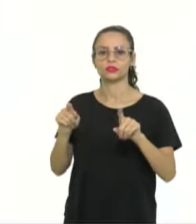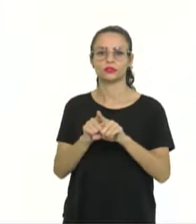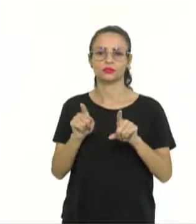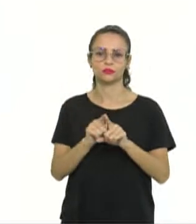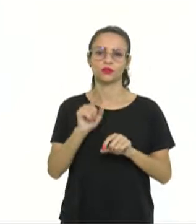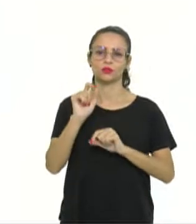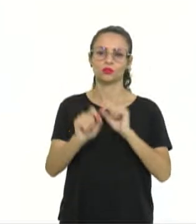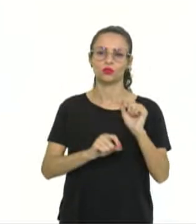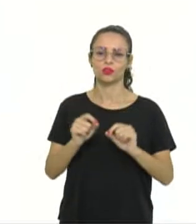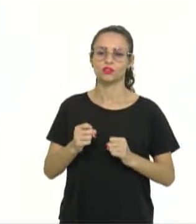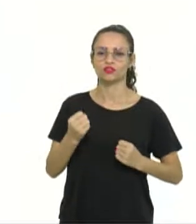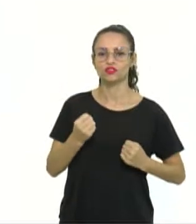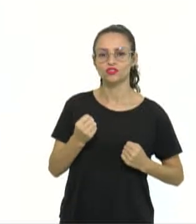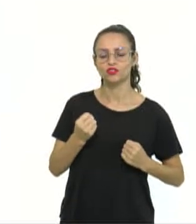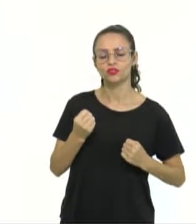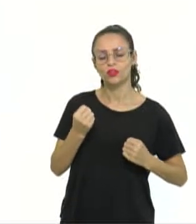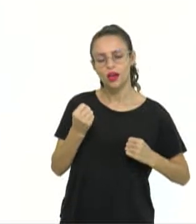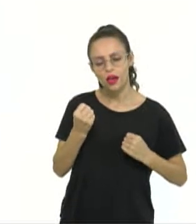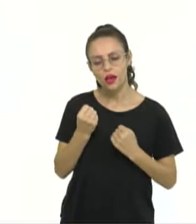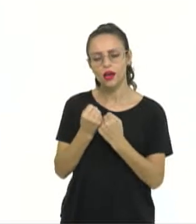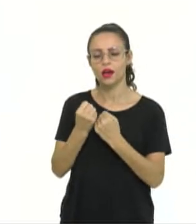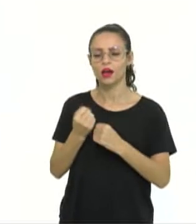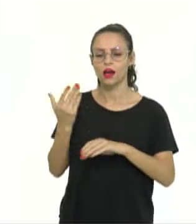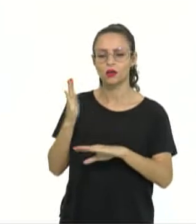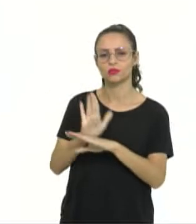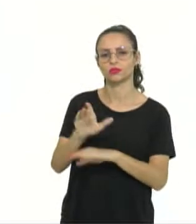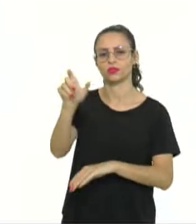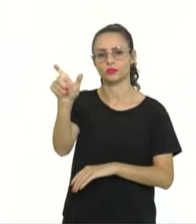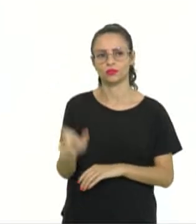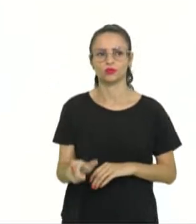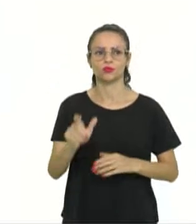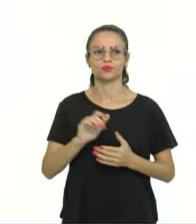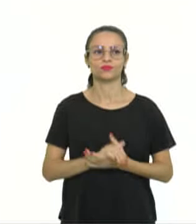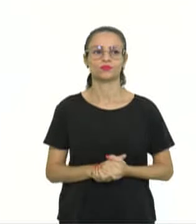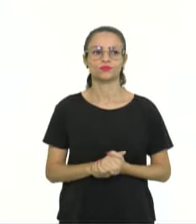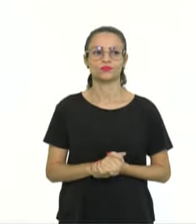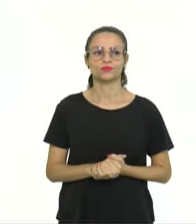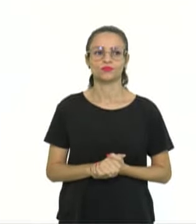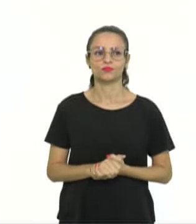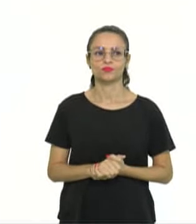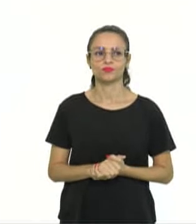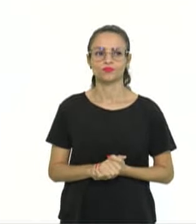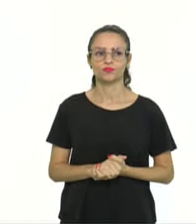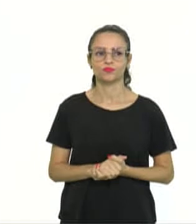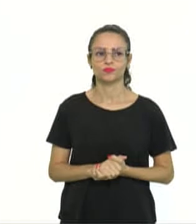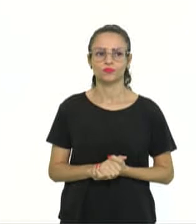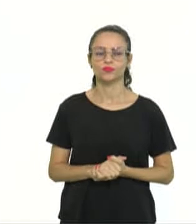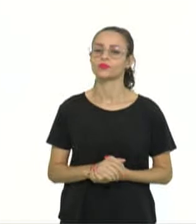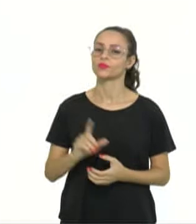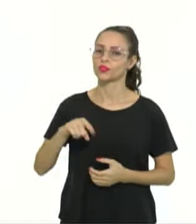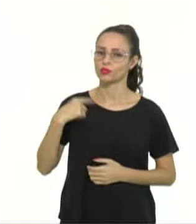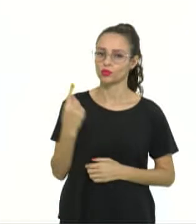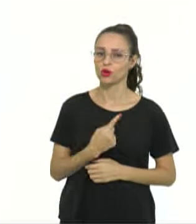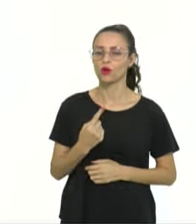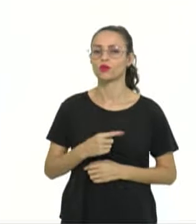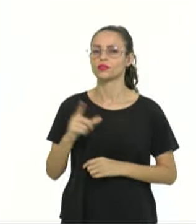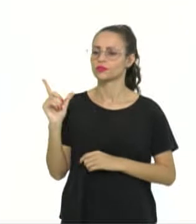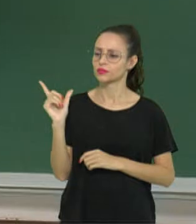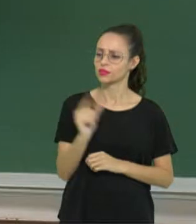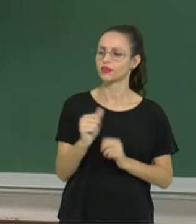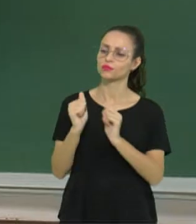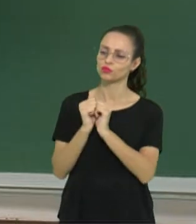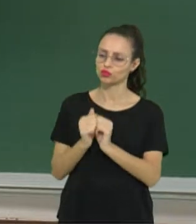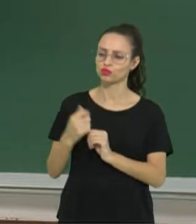sentido sempre de auxiliar ou ajudar alguém. We will go out together next Wednesday. Nós sairemos